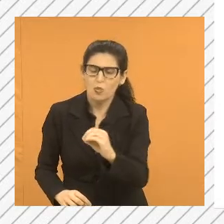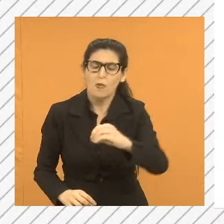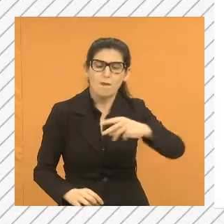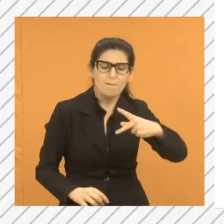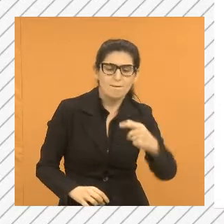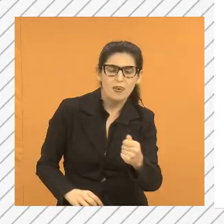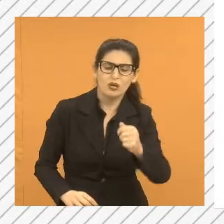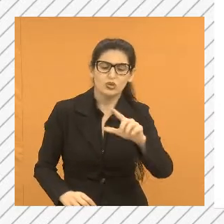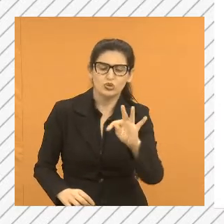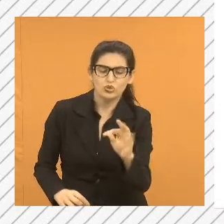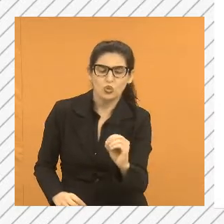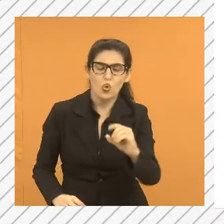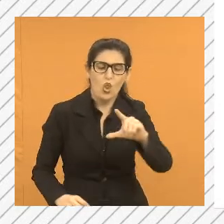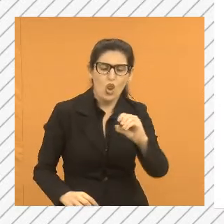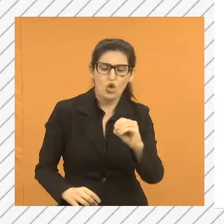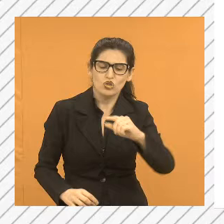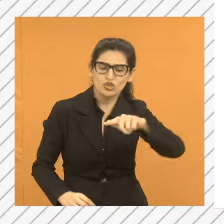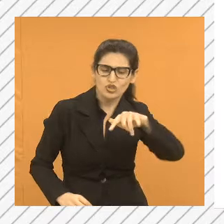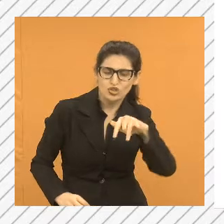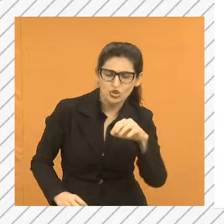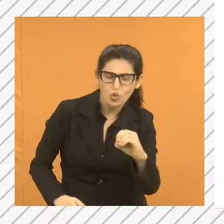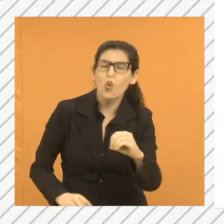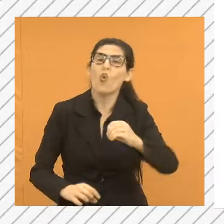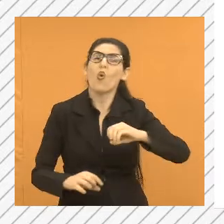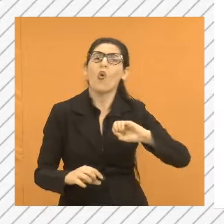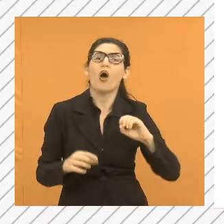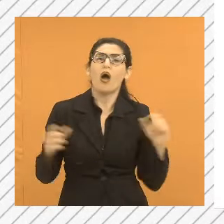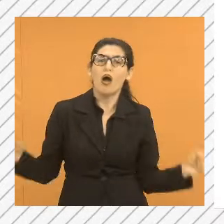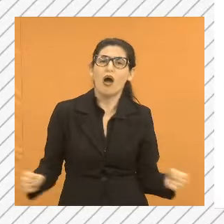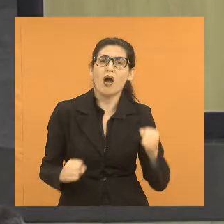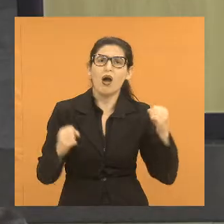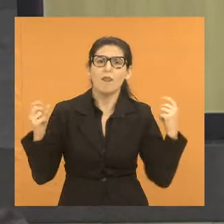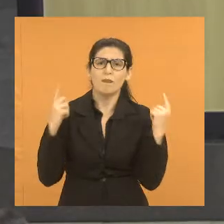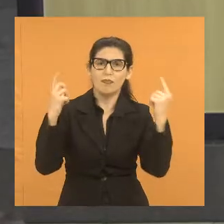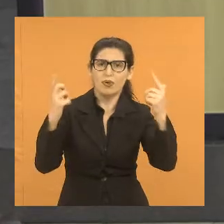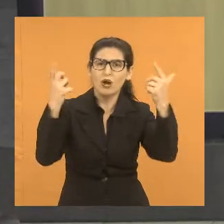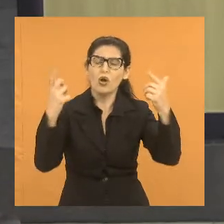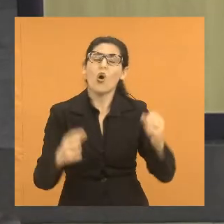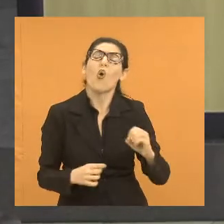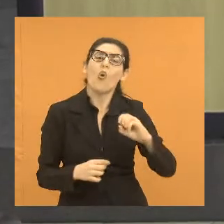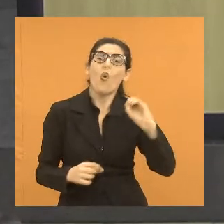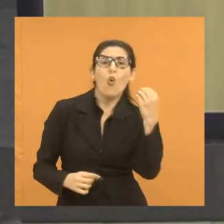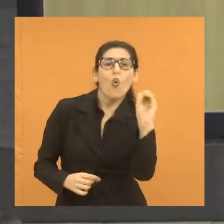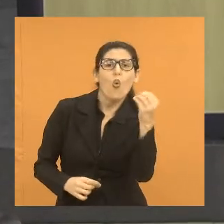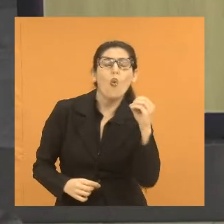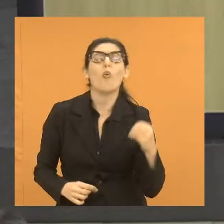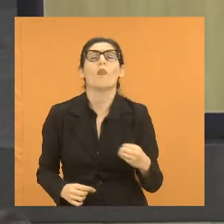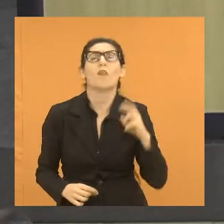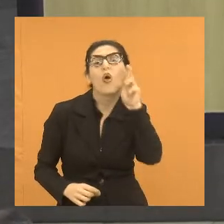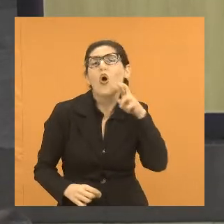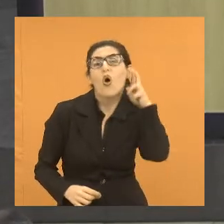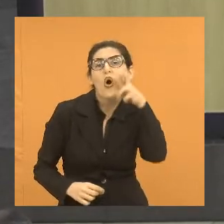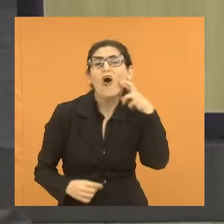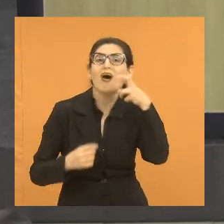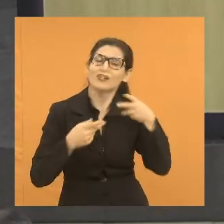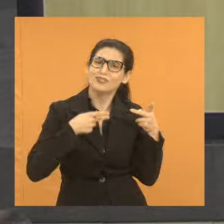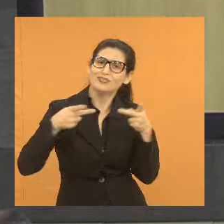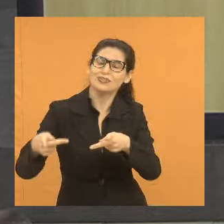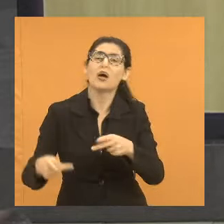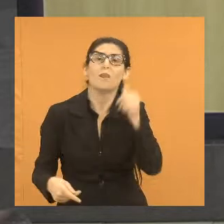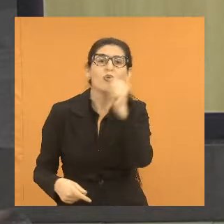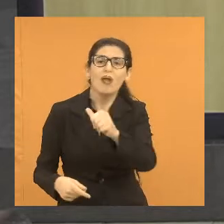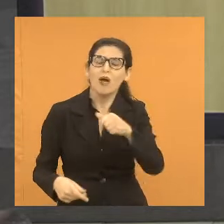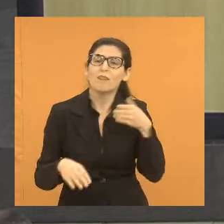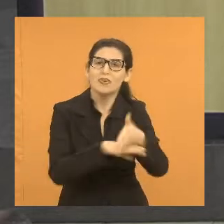campanha do Outubro Rosa, que já aproveito a oportunidade para convidar todas as mulheres a participarem. Será no